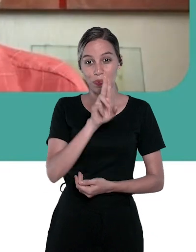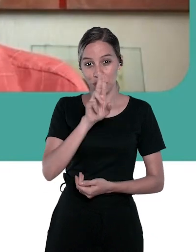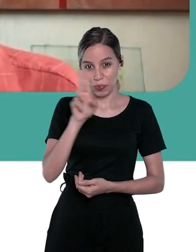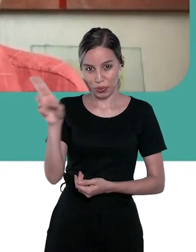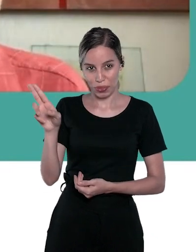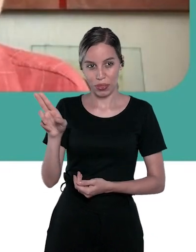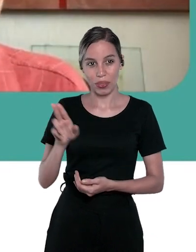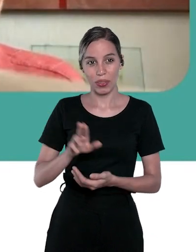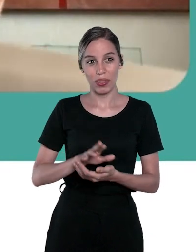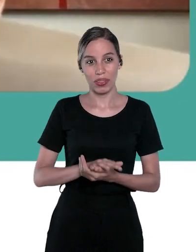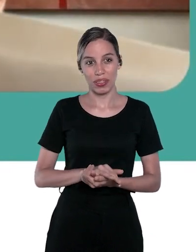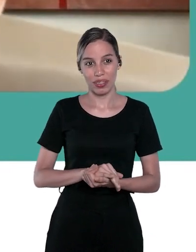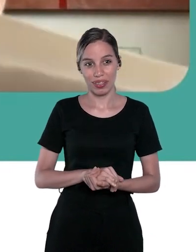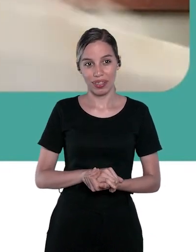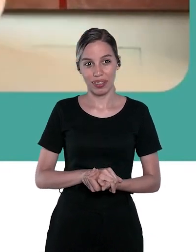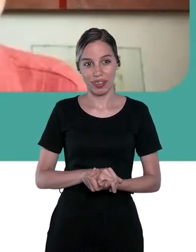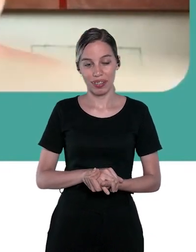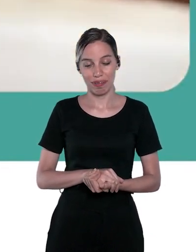Então eu